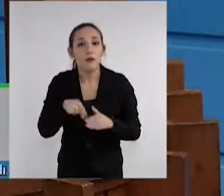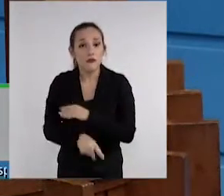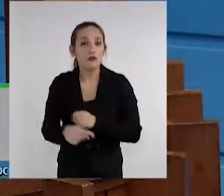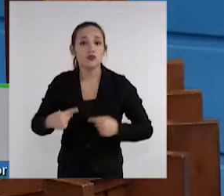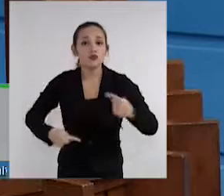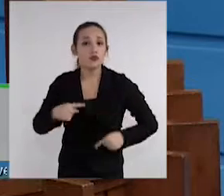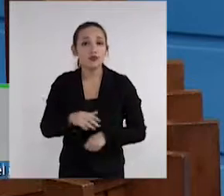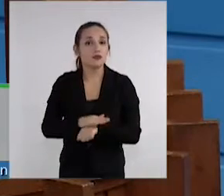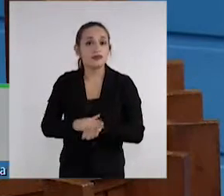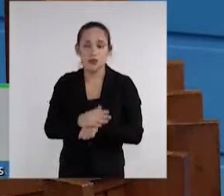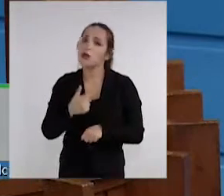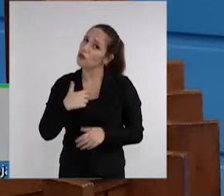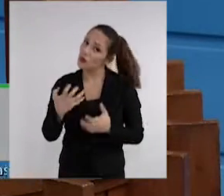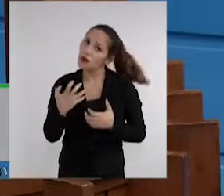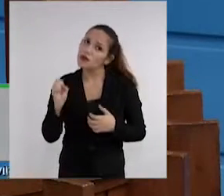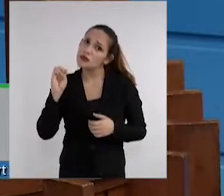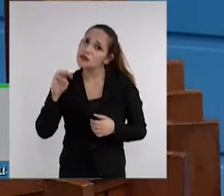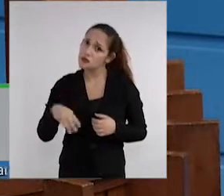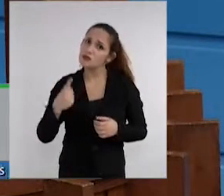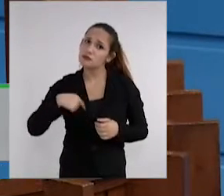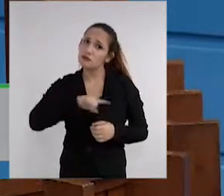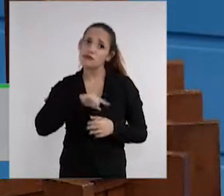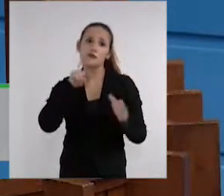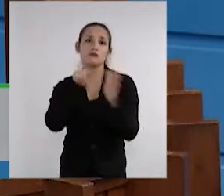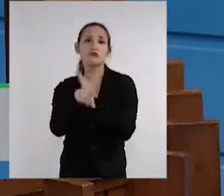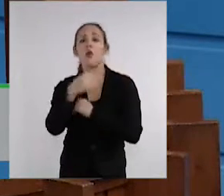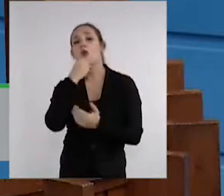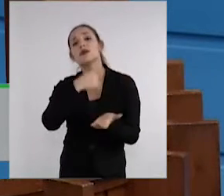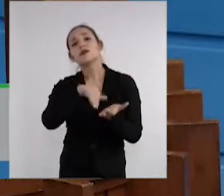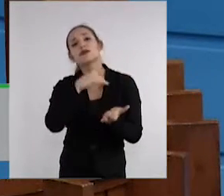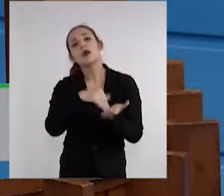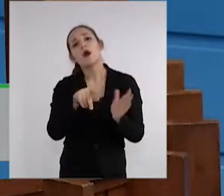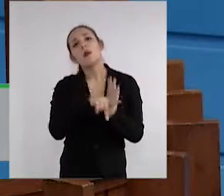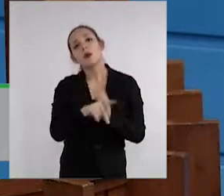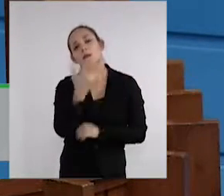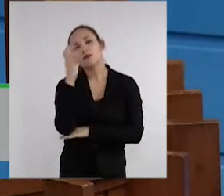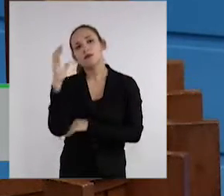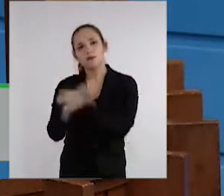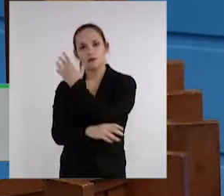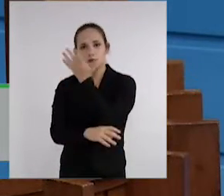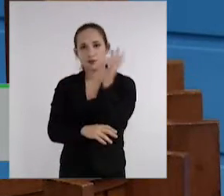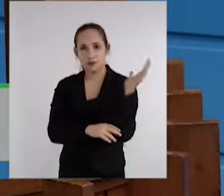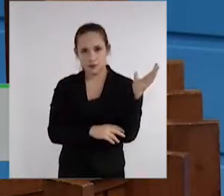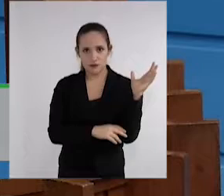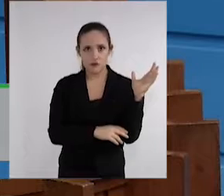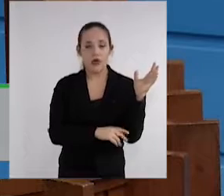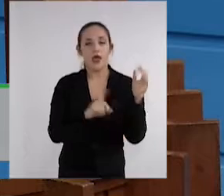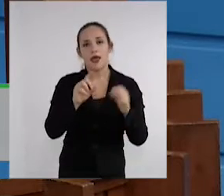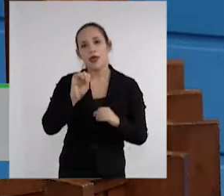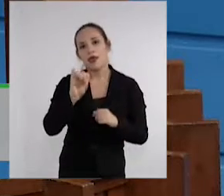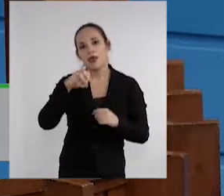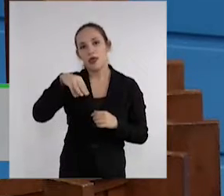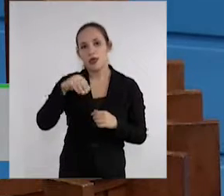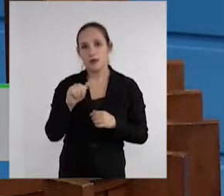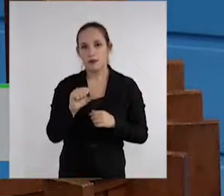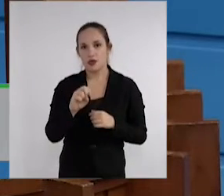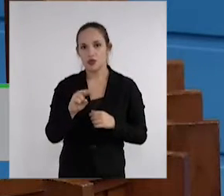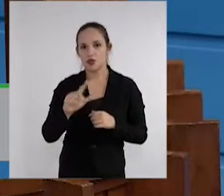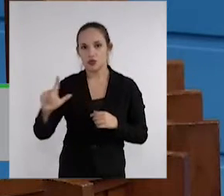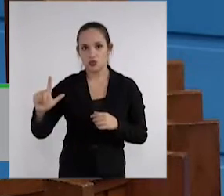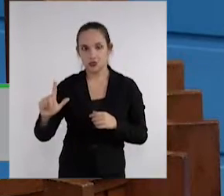quero, inclusive, que na segunda-feira nós possamos questionar aqui o secretário de Meio Ambiente, o presidente do IMASU, para saber, na fala